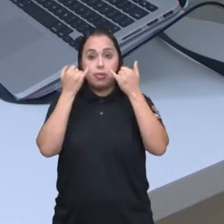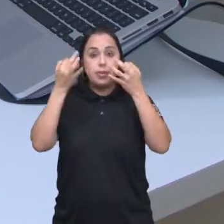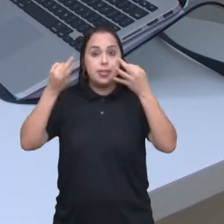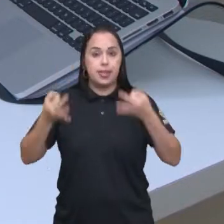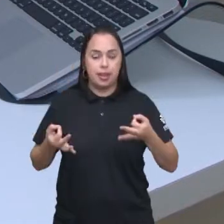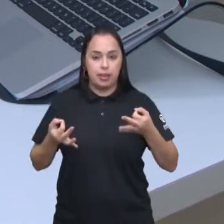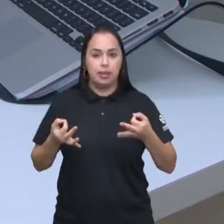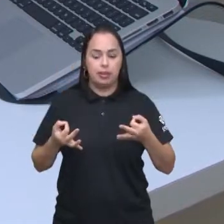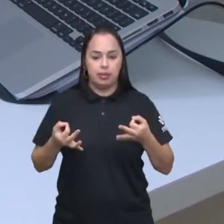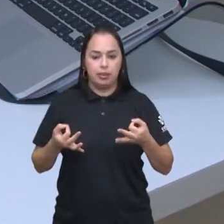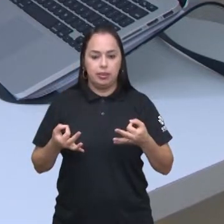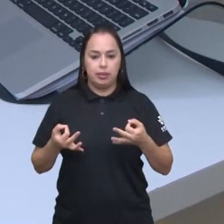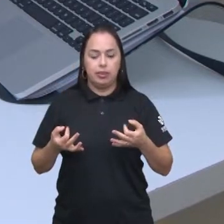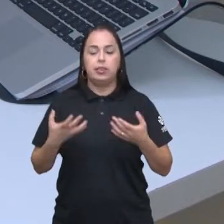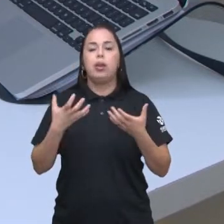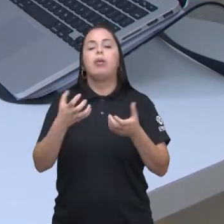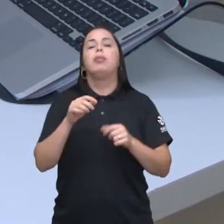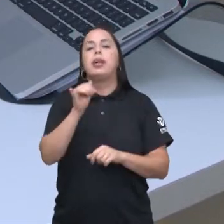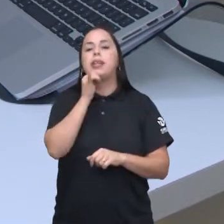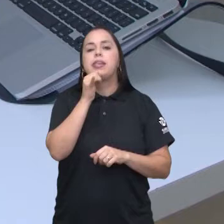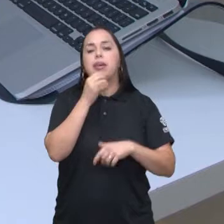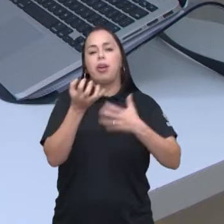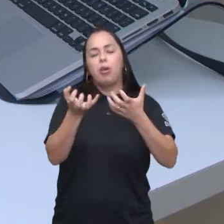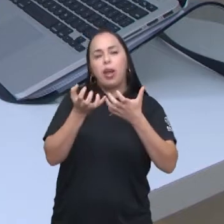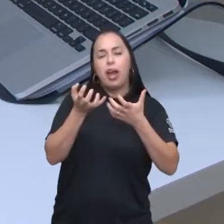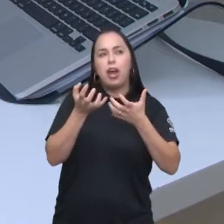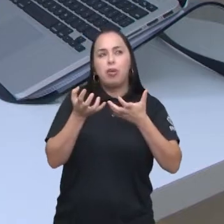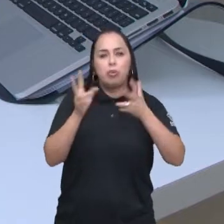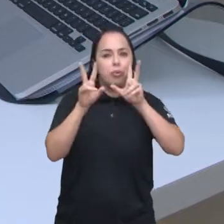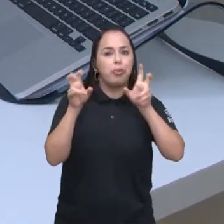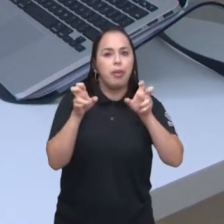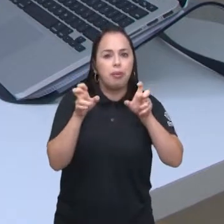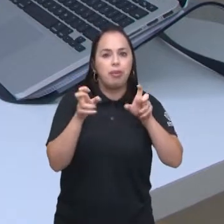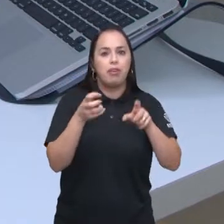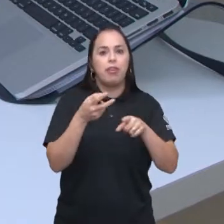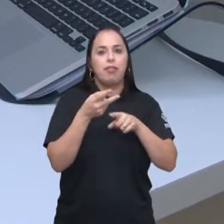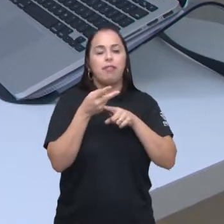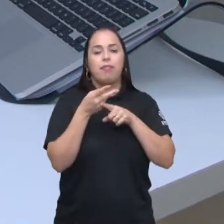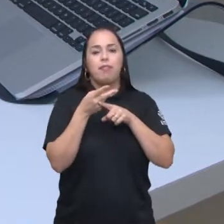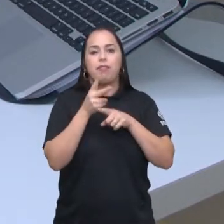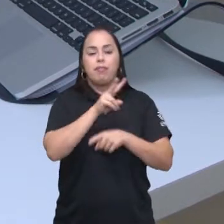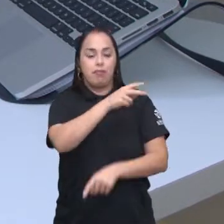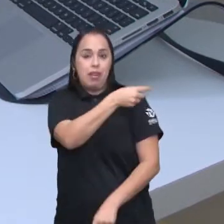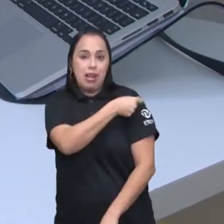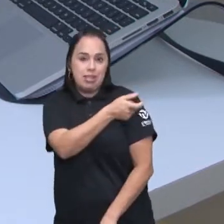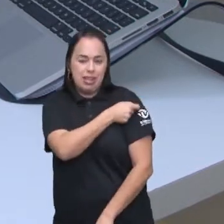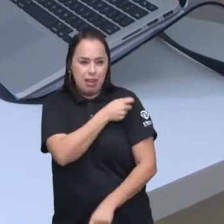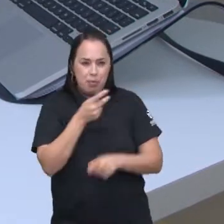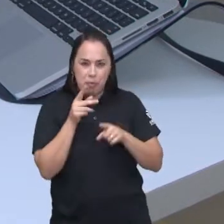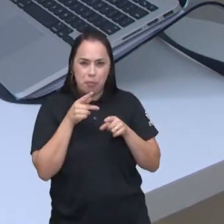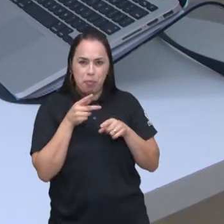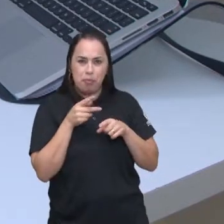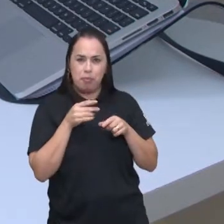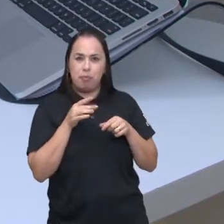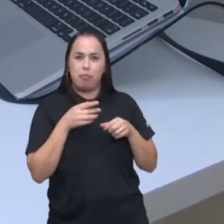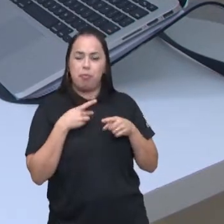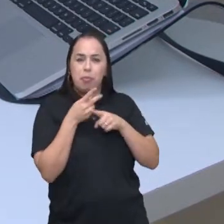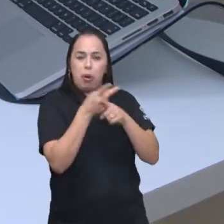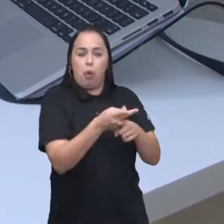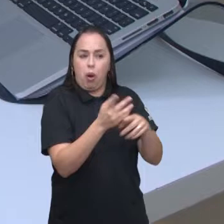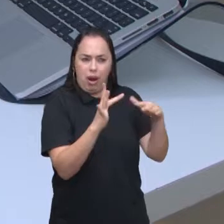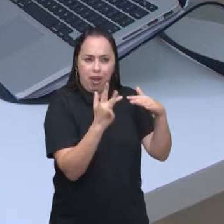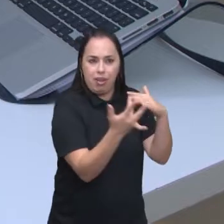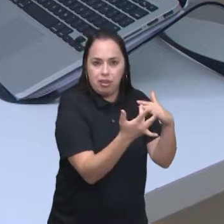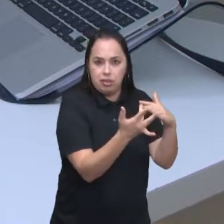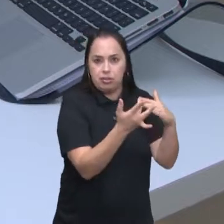informação no lugar certo E se eu quero saber sobre a vacina eu não vou procurar nas redes sociais